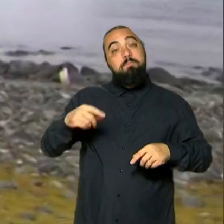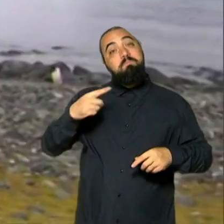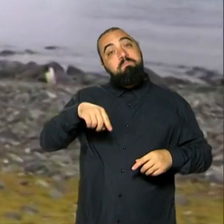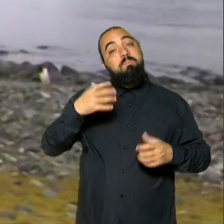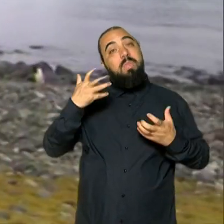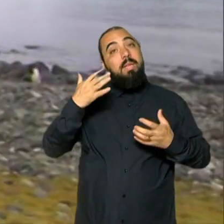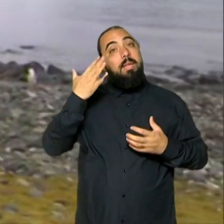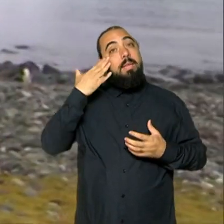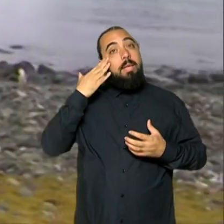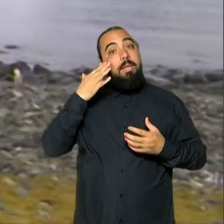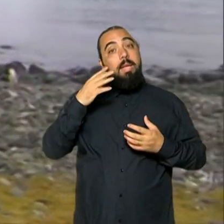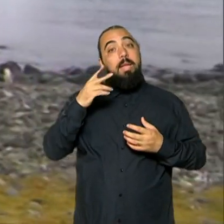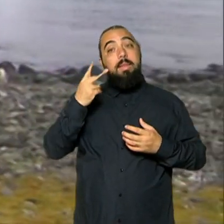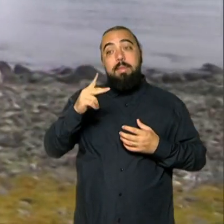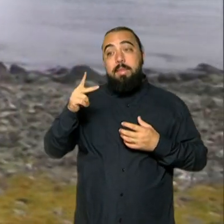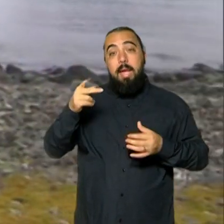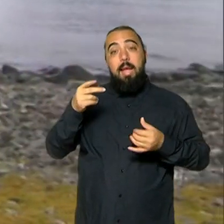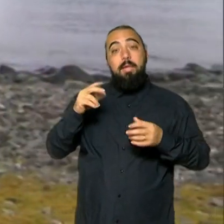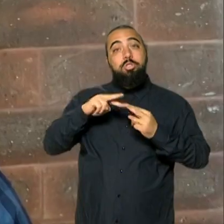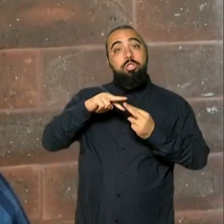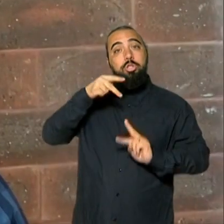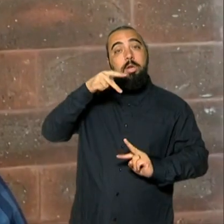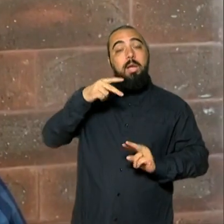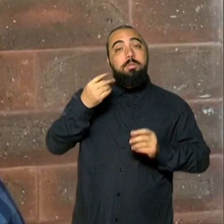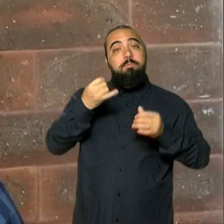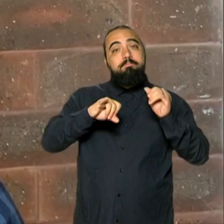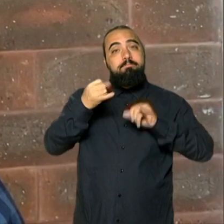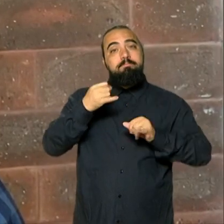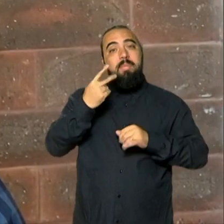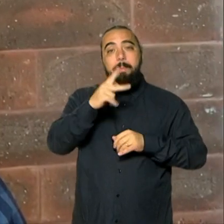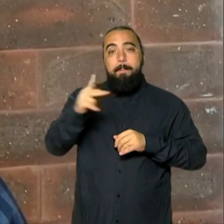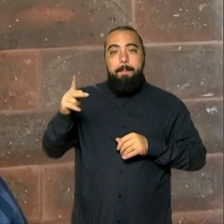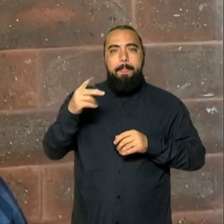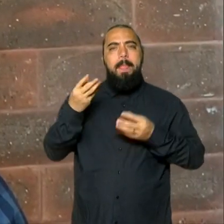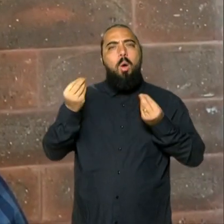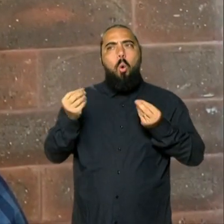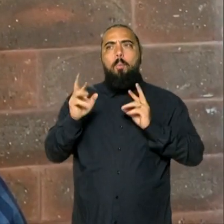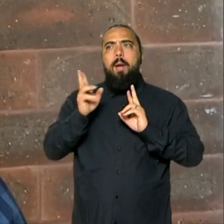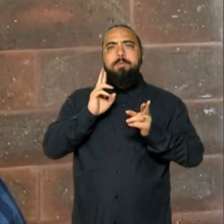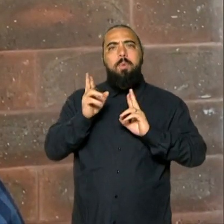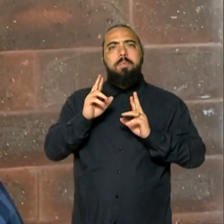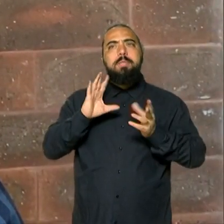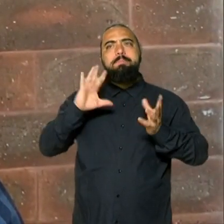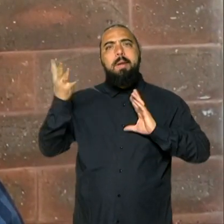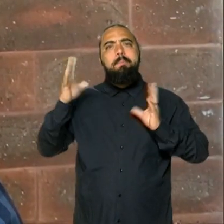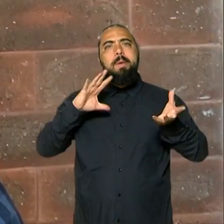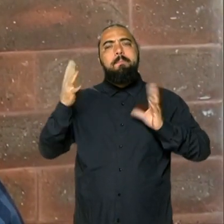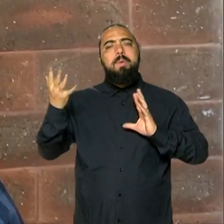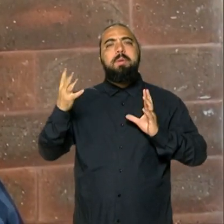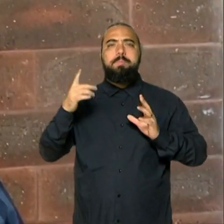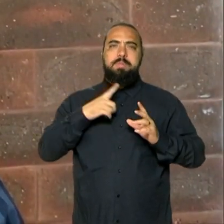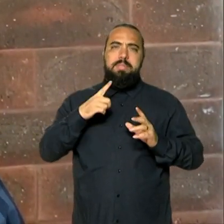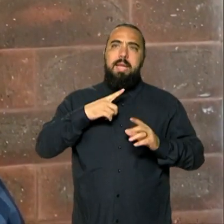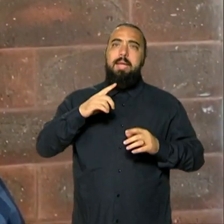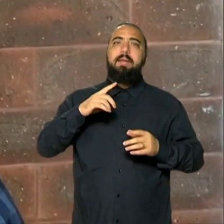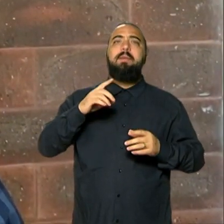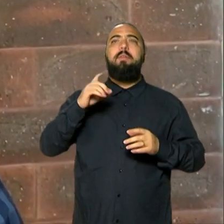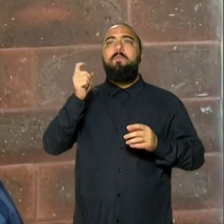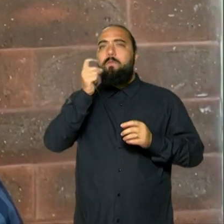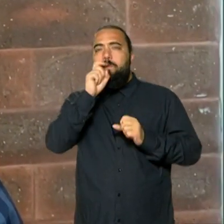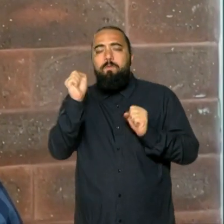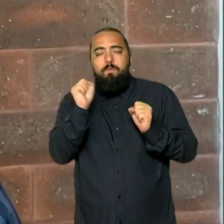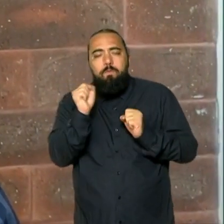entender a composição genética dessas plantas, ver como que elas respondem a diferentes estresses abióticos, né, como